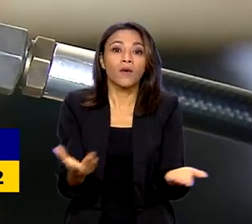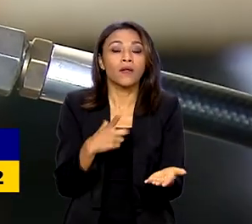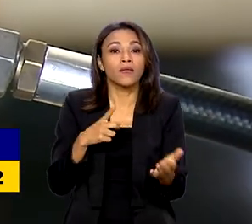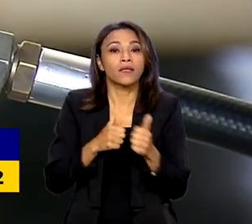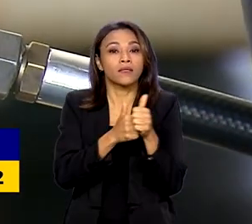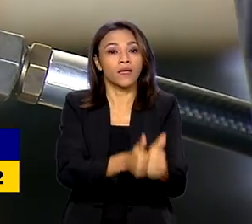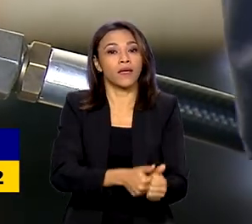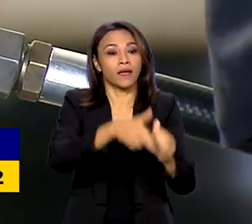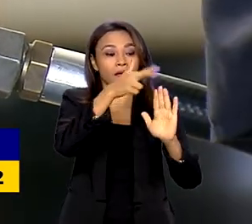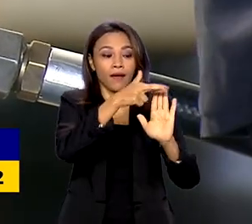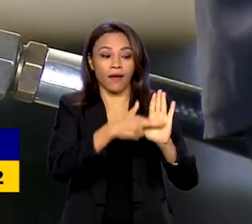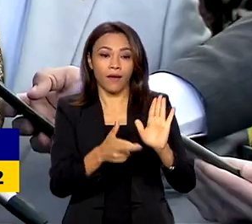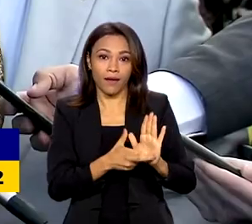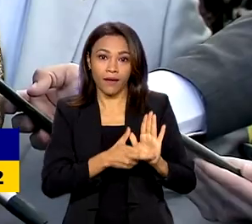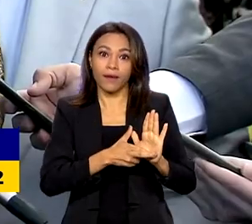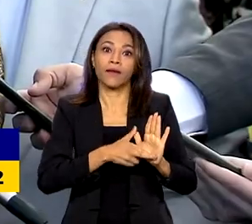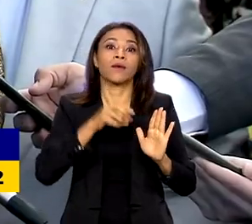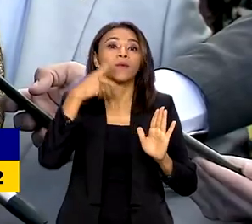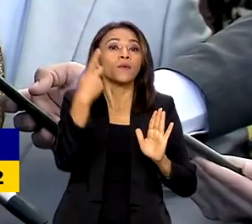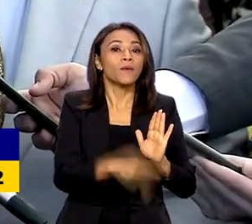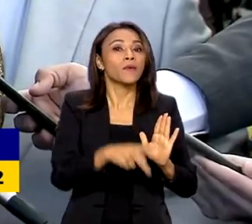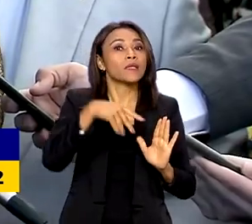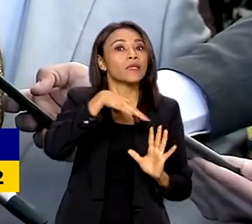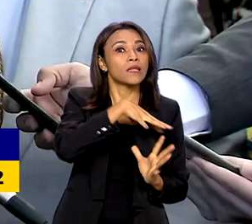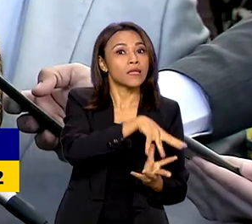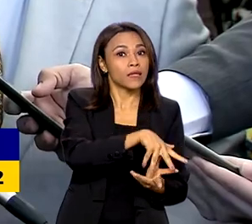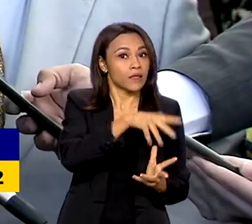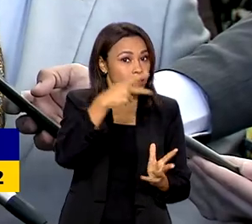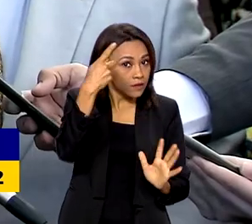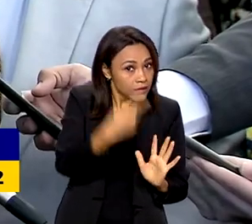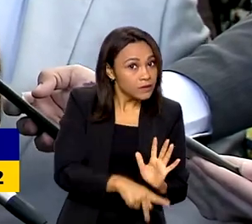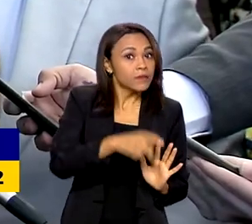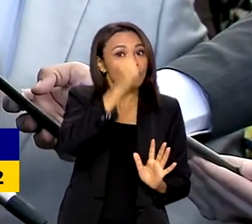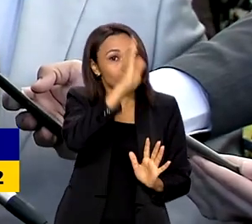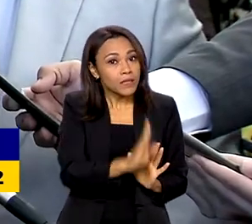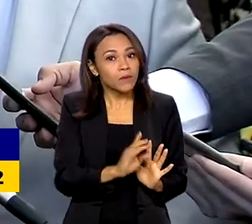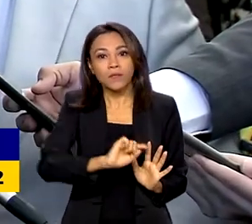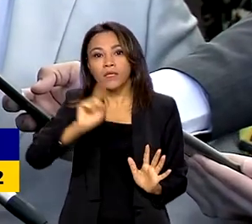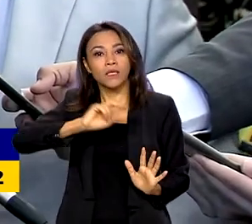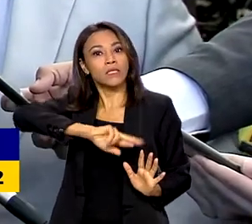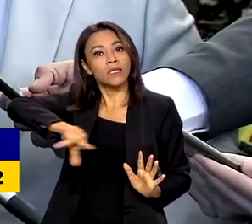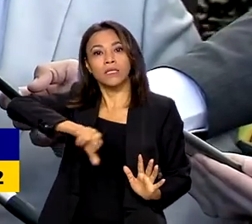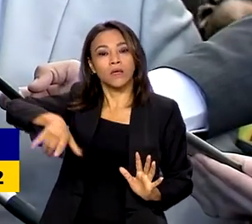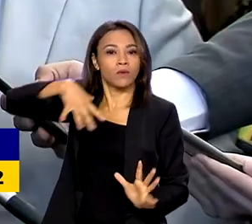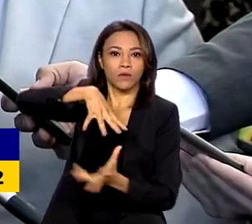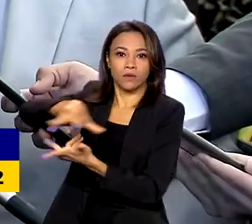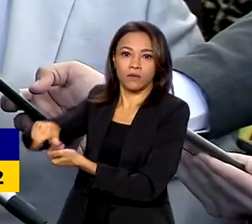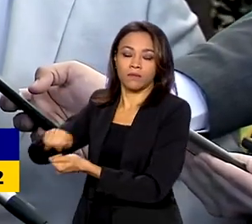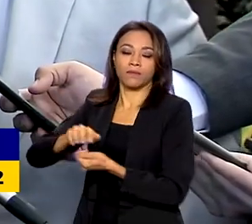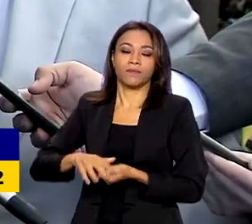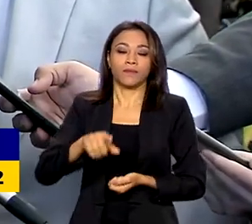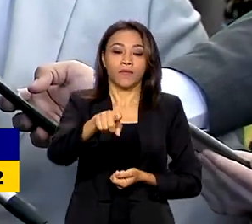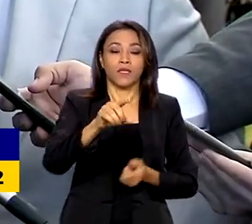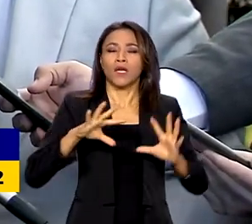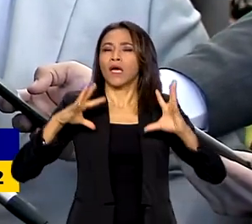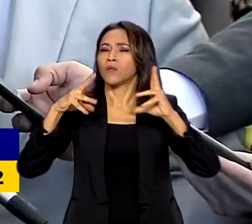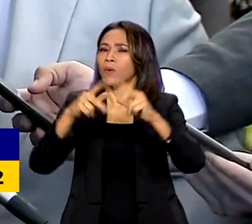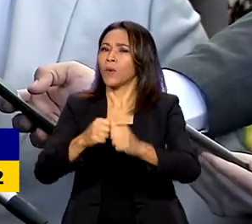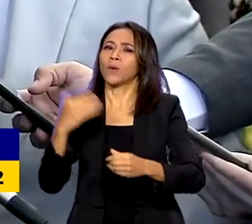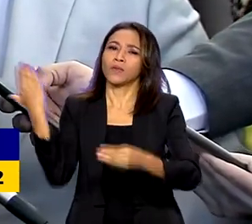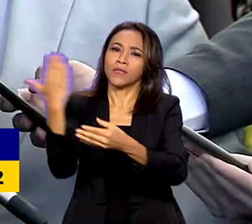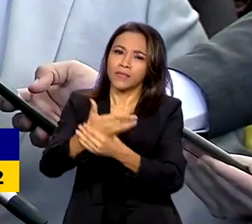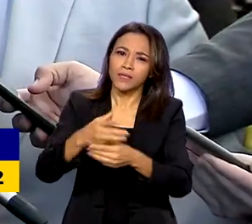parâmetro o mercado nacional. Vamos poder comemorar todos os motoristas de Uber, todos os taxistas e principalmente